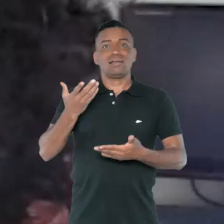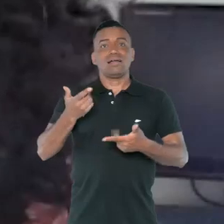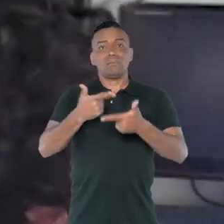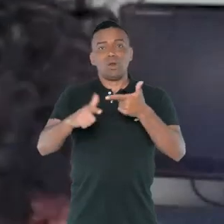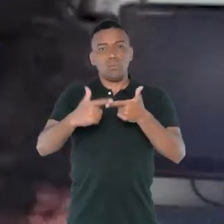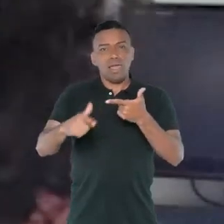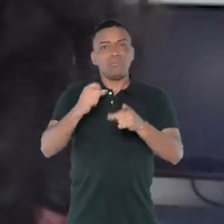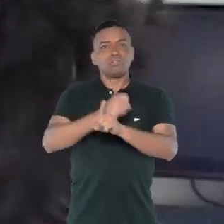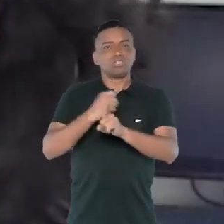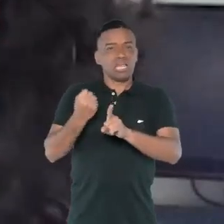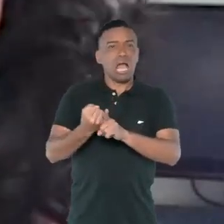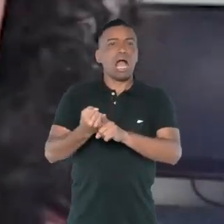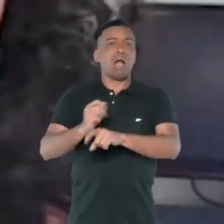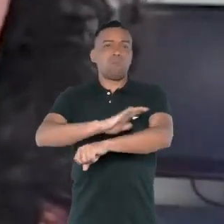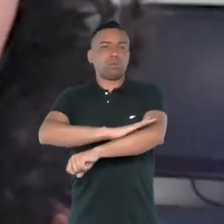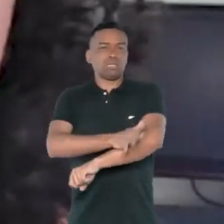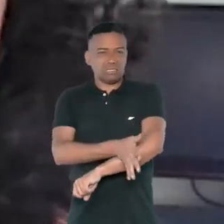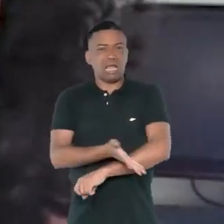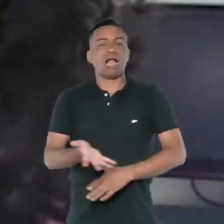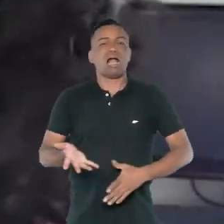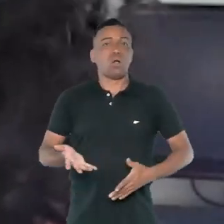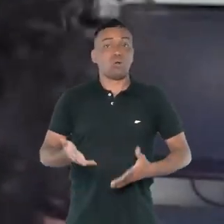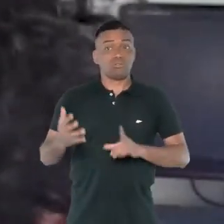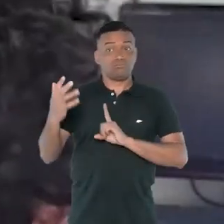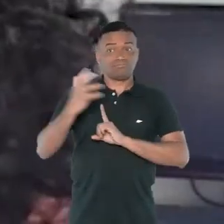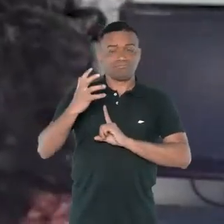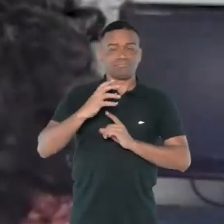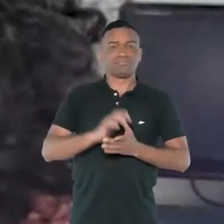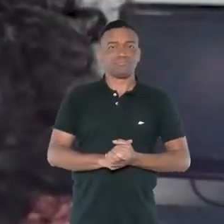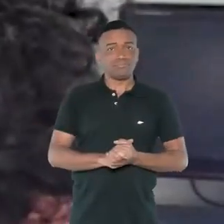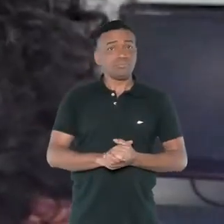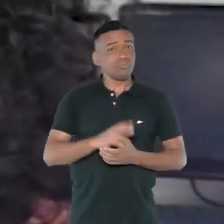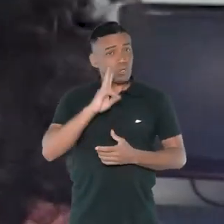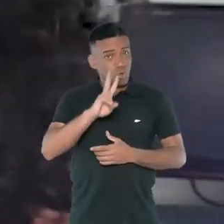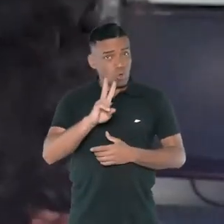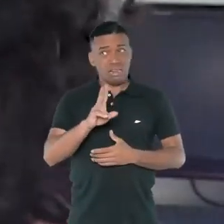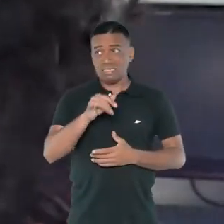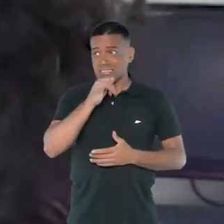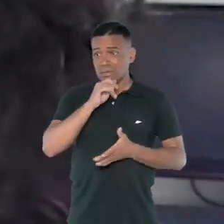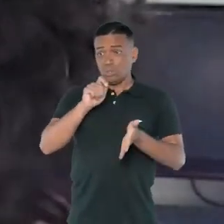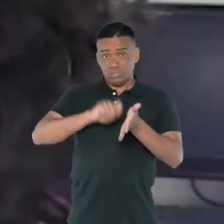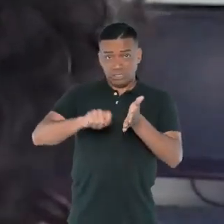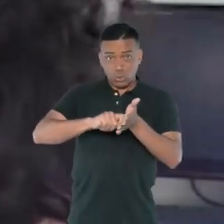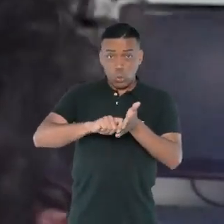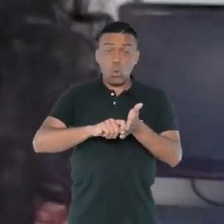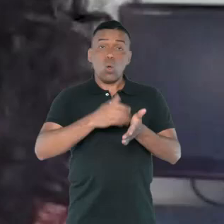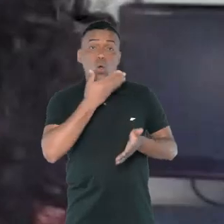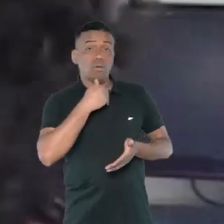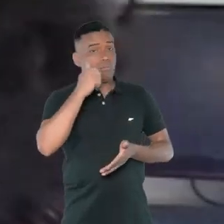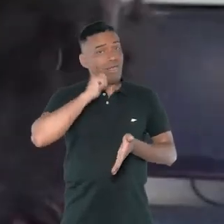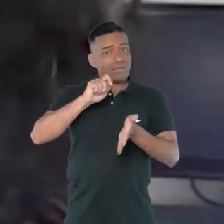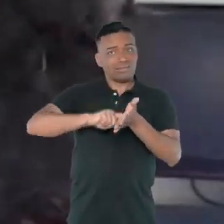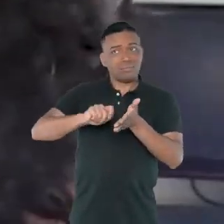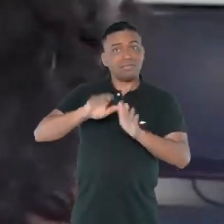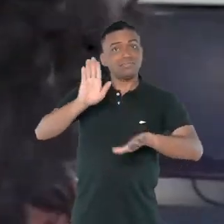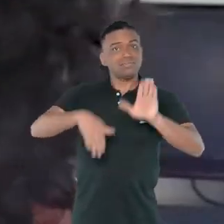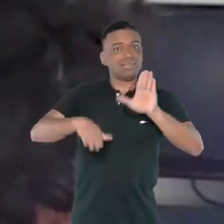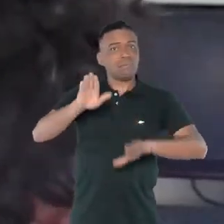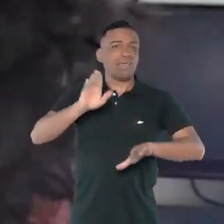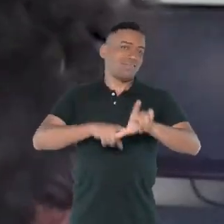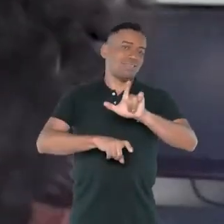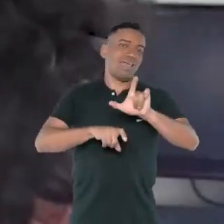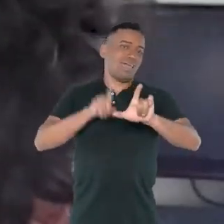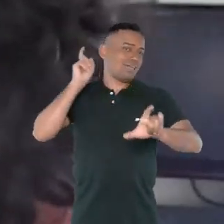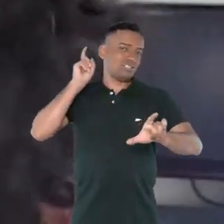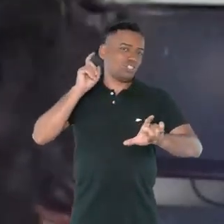minha trajetória, falo das questões raciais, como elas me impactaram, e para falar para os meninos, olha, mesmo que não seja ser escritor